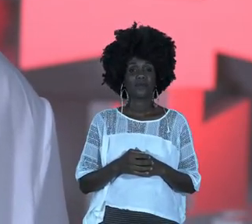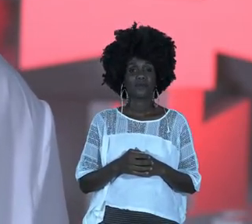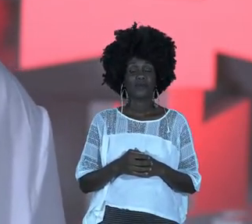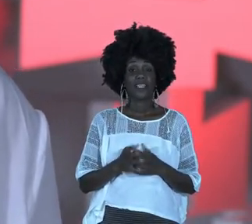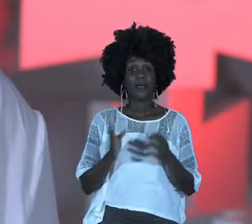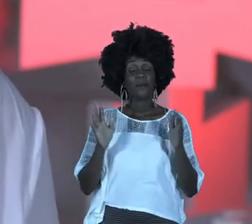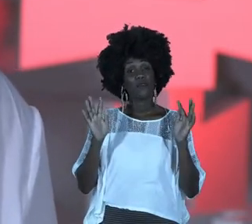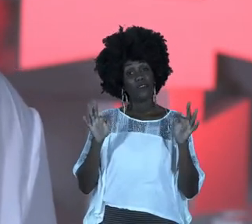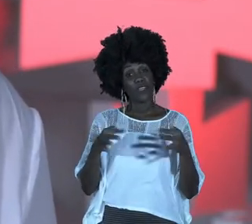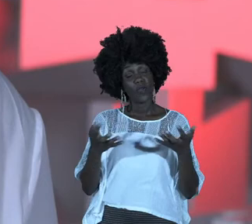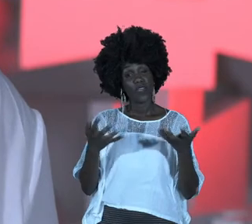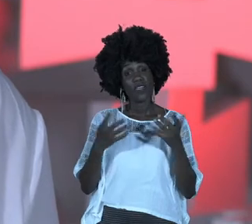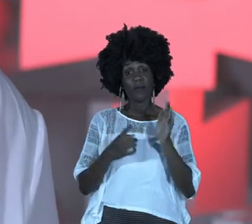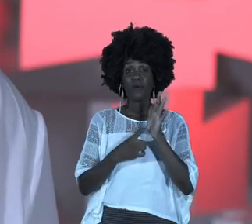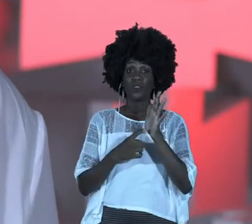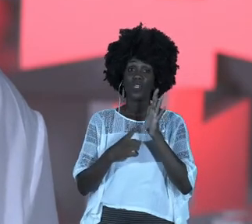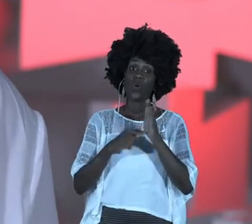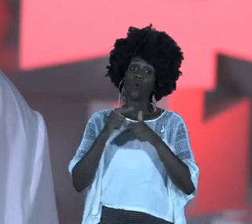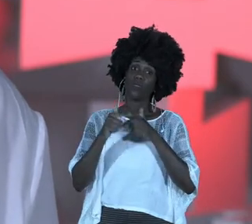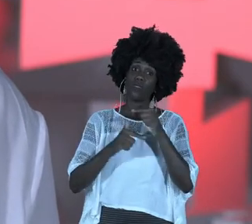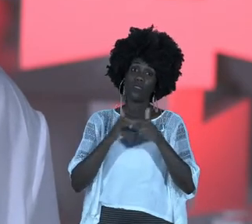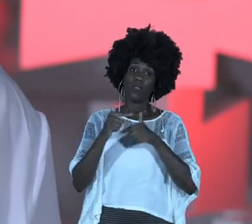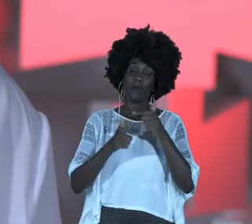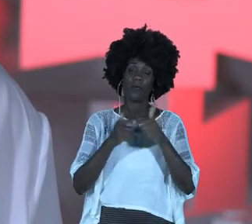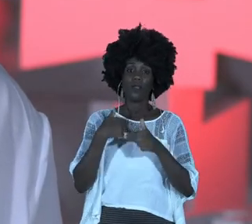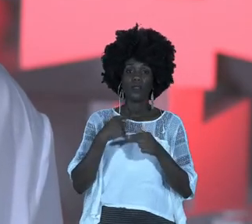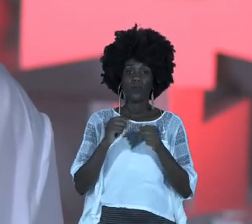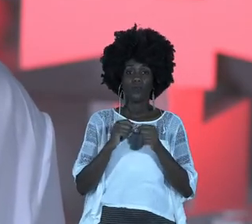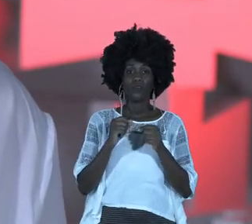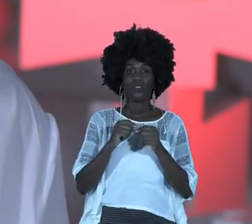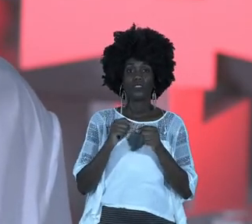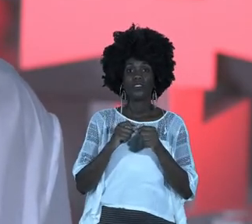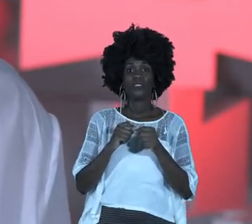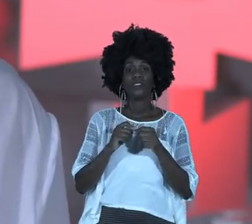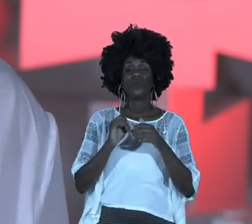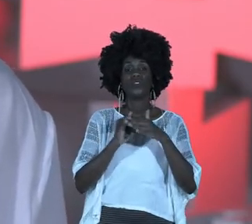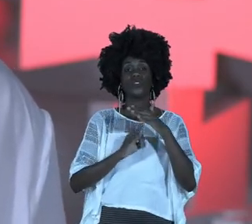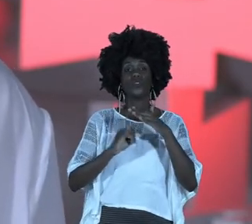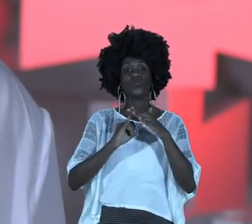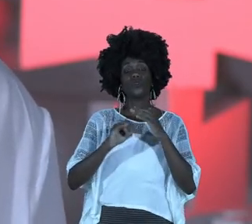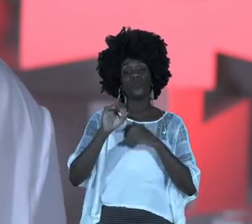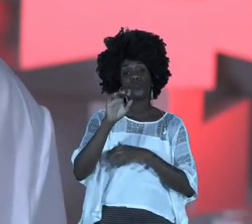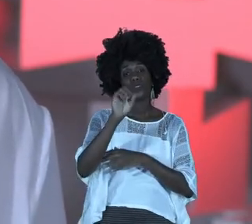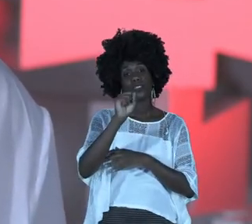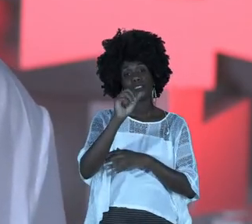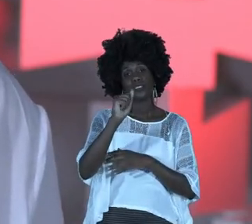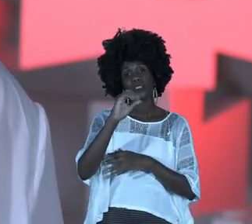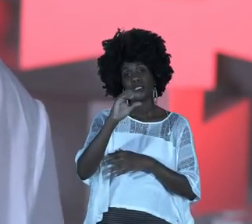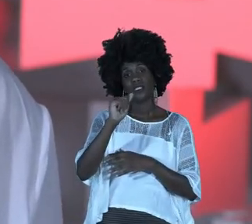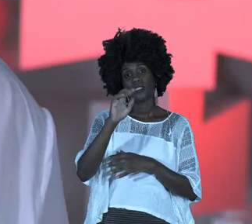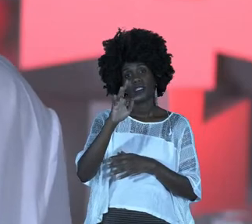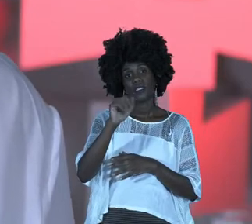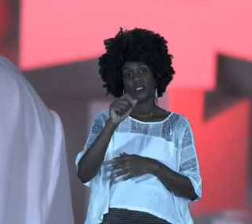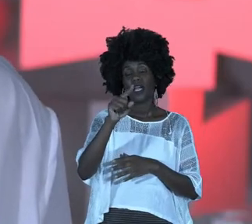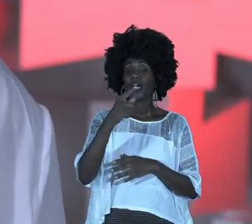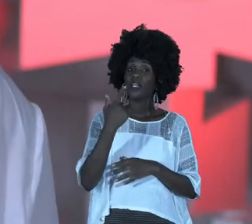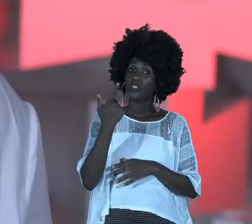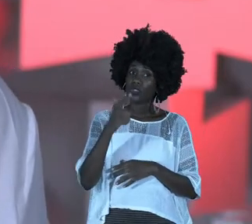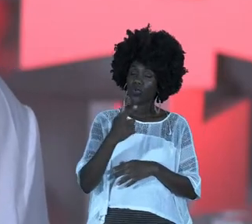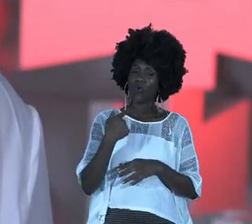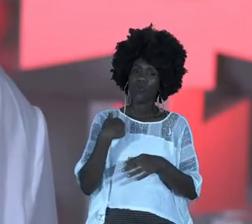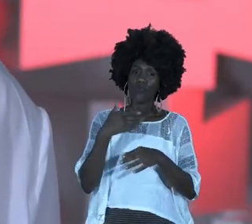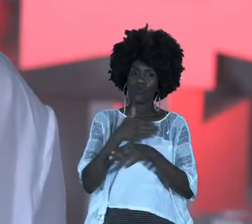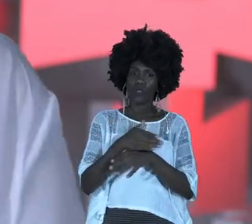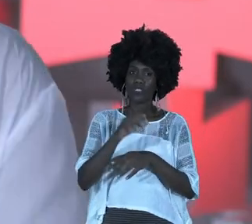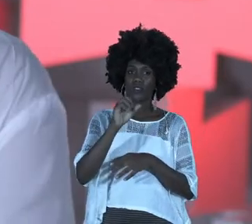E por fim, eu queria trazer um outro trabalho também que eu desenvolvi no Instituto Sacatá. Uma segunda vez que eu estive no